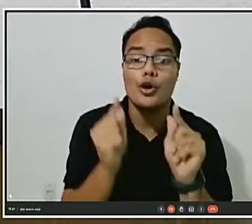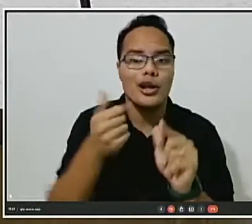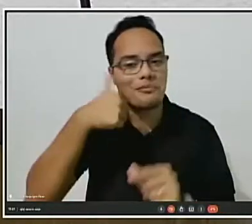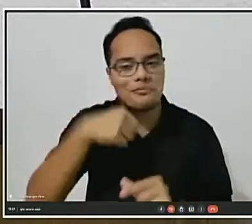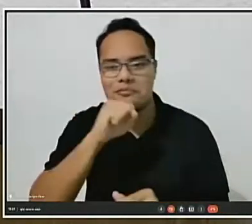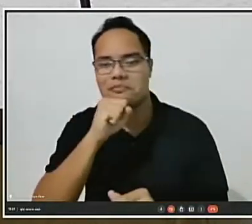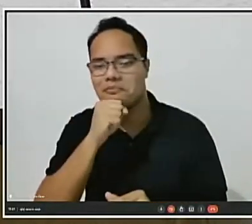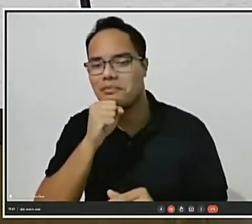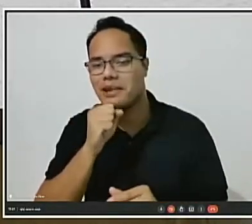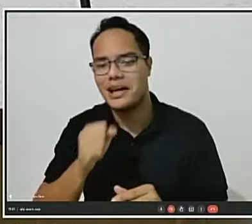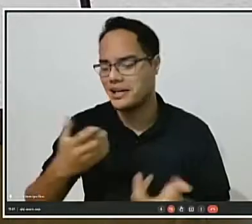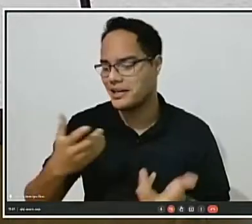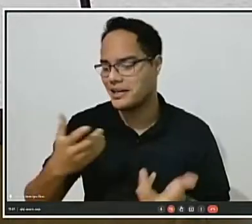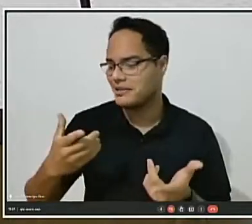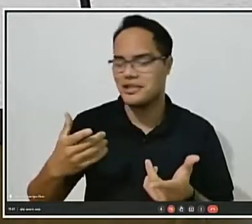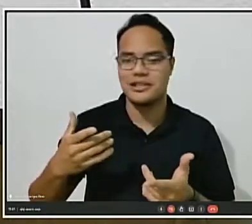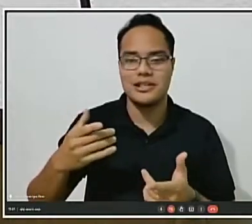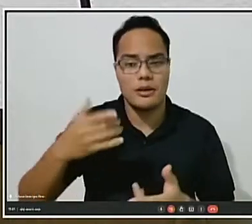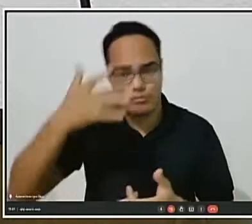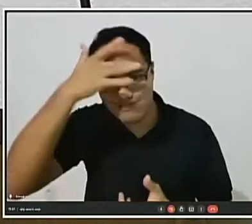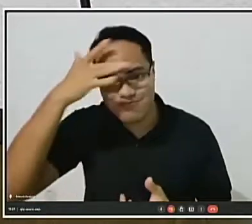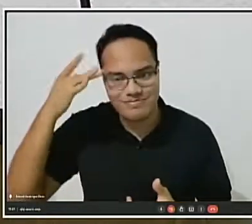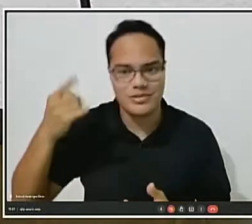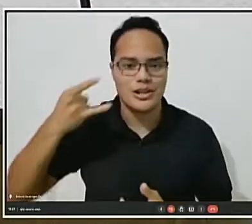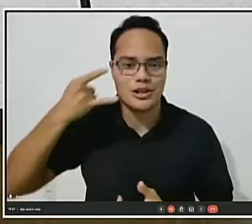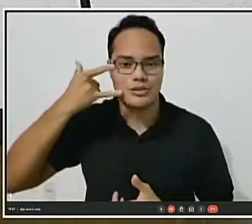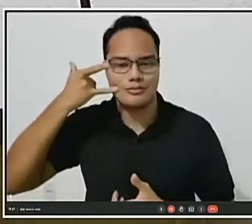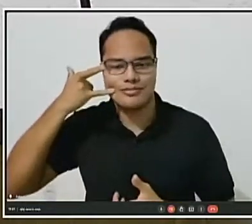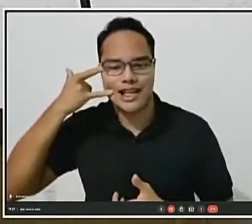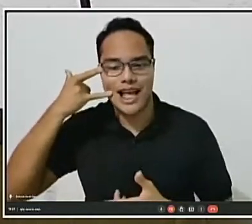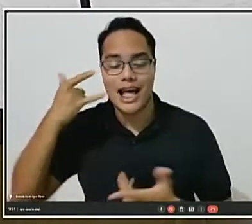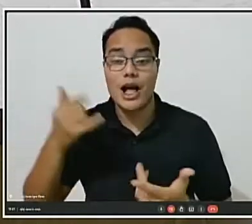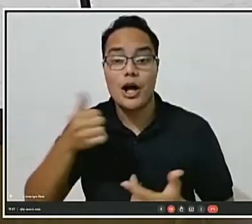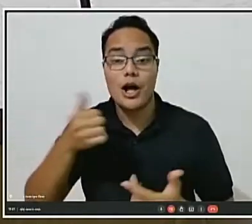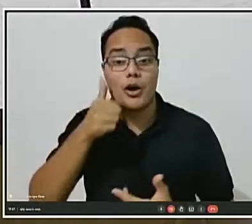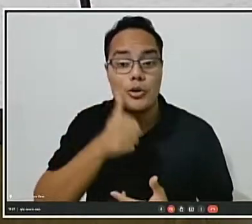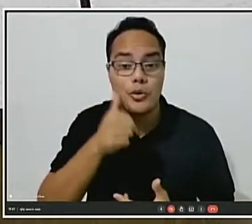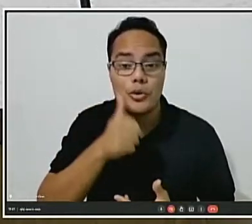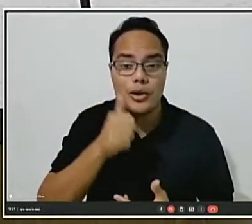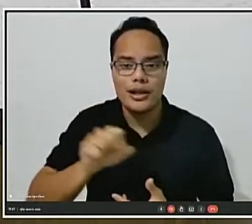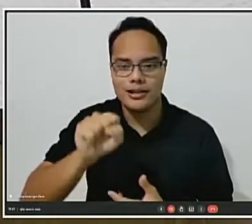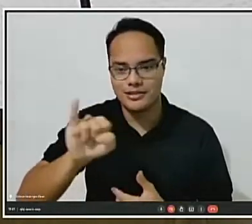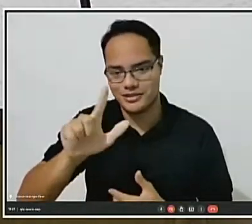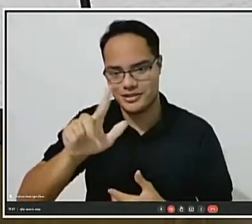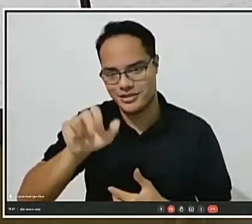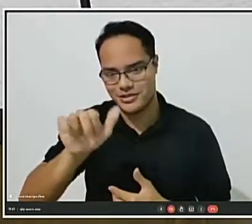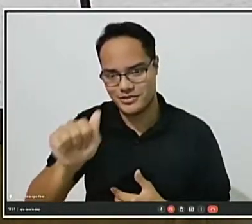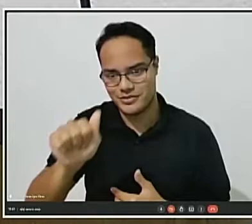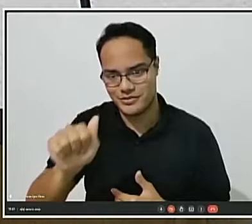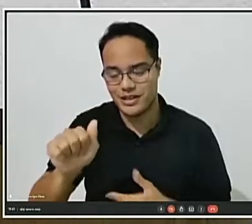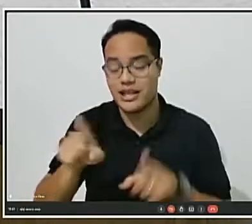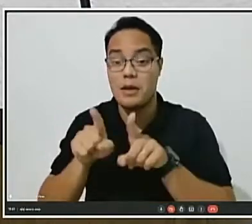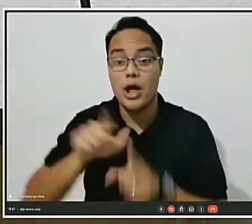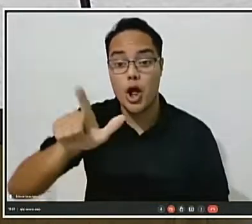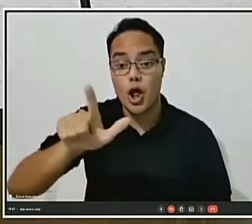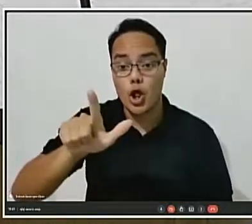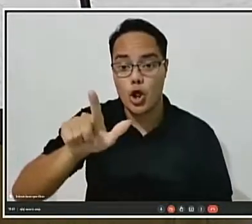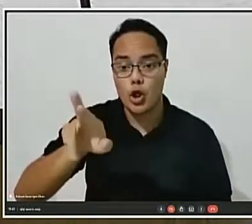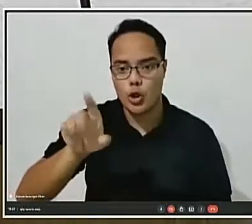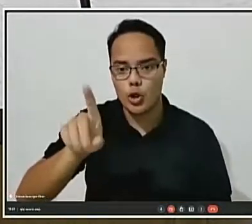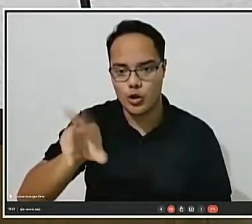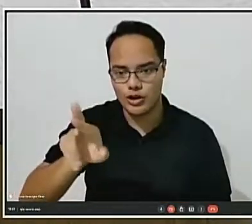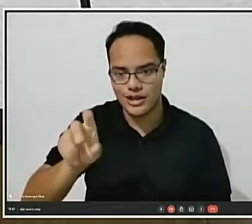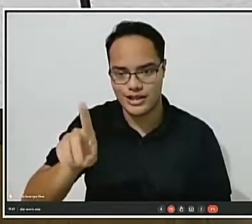Silvia e Lourdes resolveram se encontrar para conversarem, trocar ideias e os filhos brincarem. O